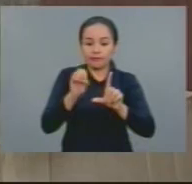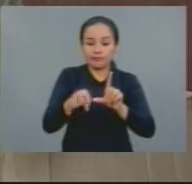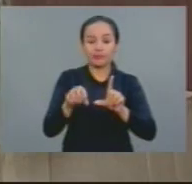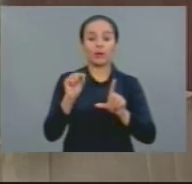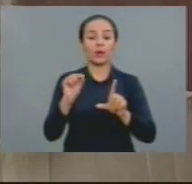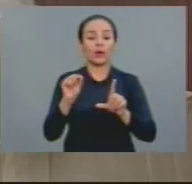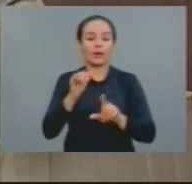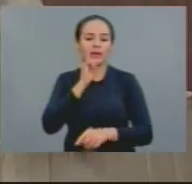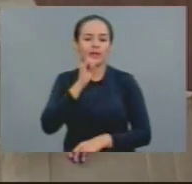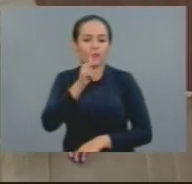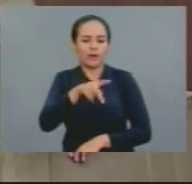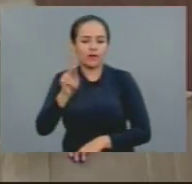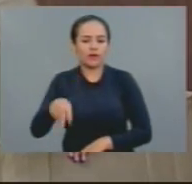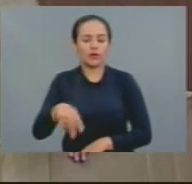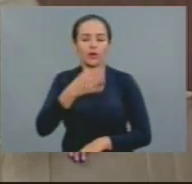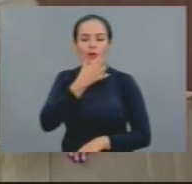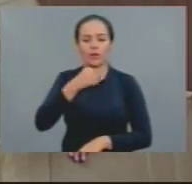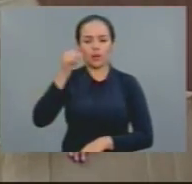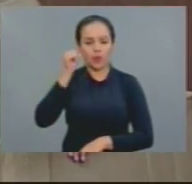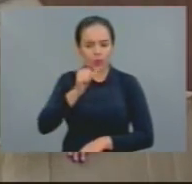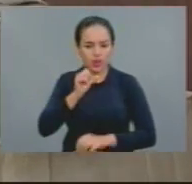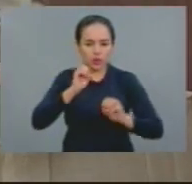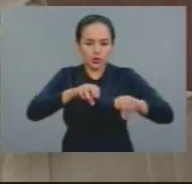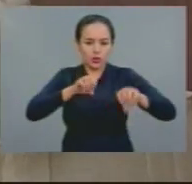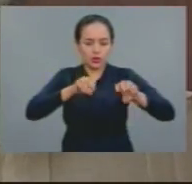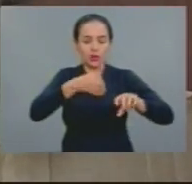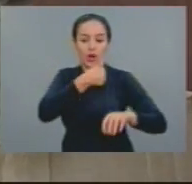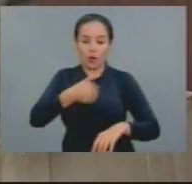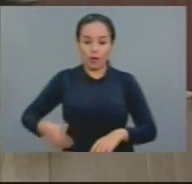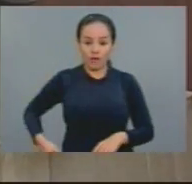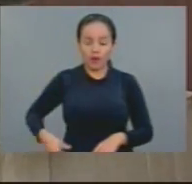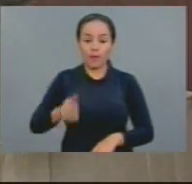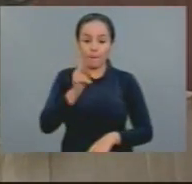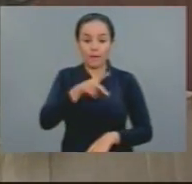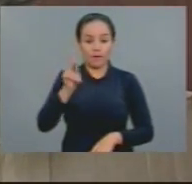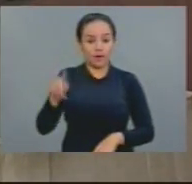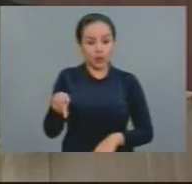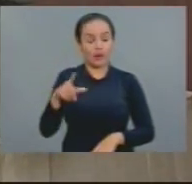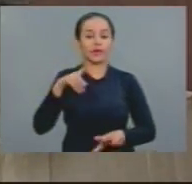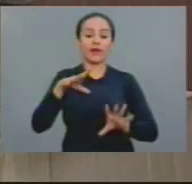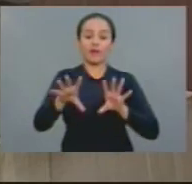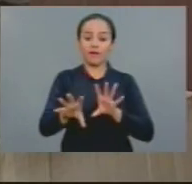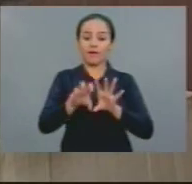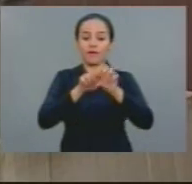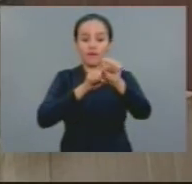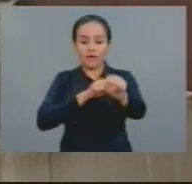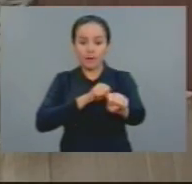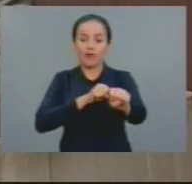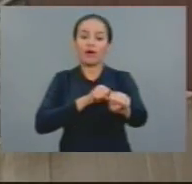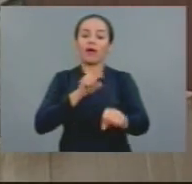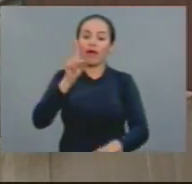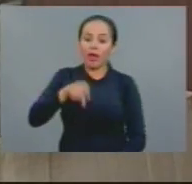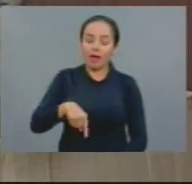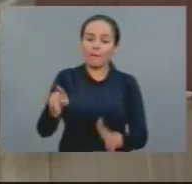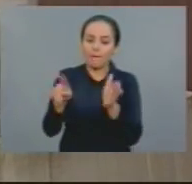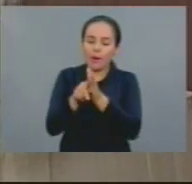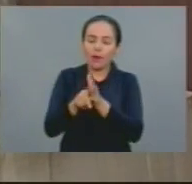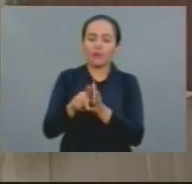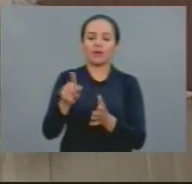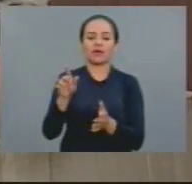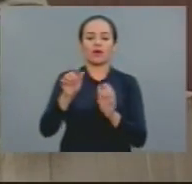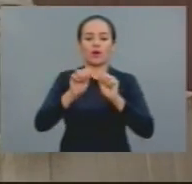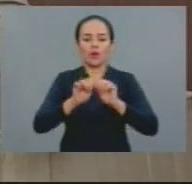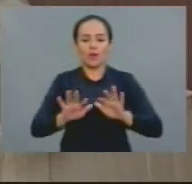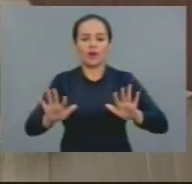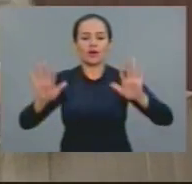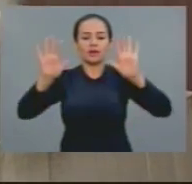do professor e da professora da rede de educação básica, são formados nas nossas universidades estaduais. Você que está